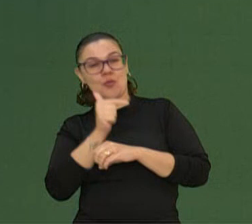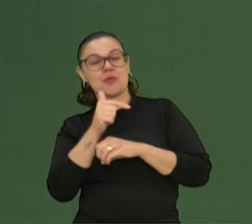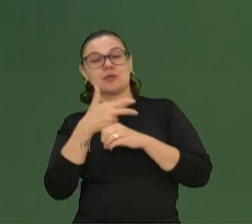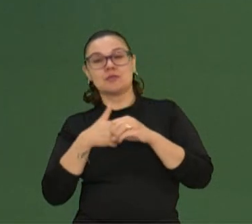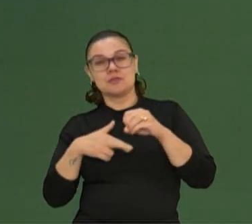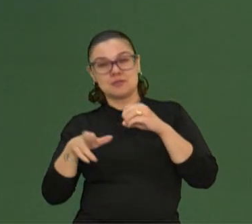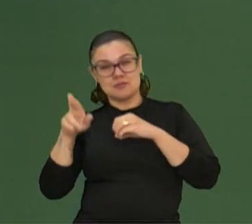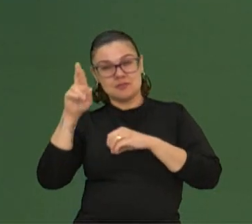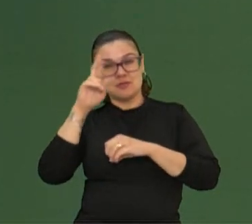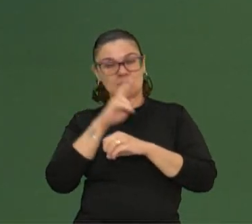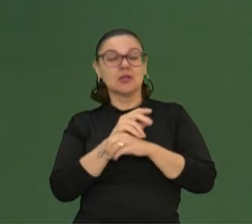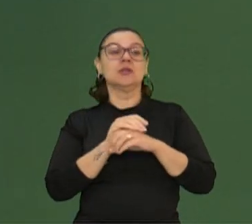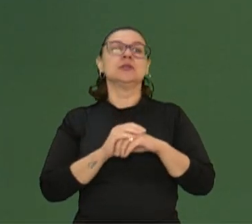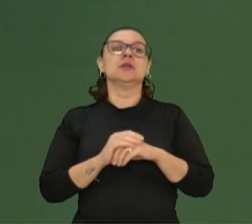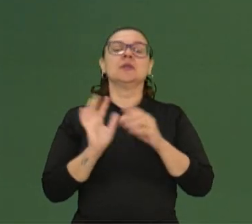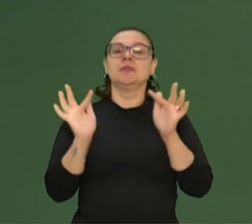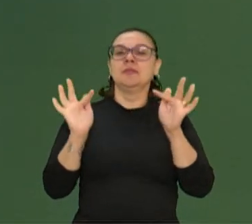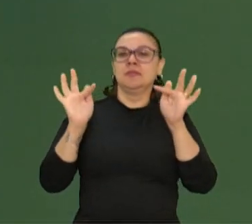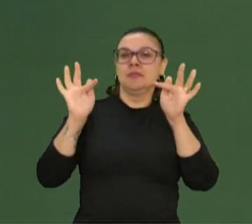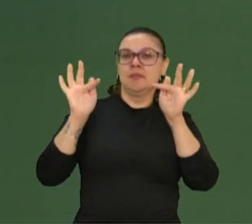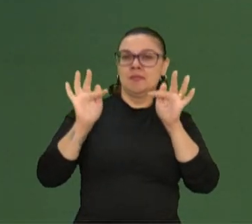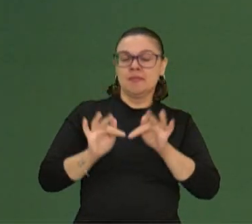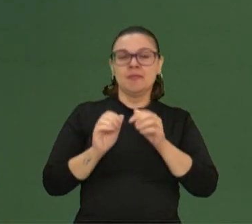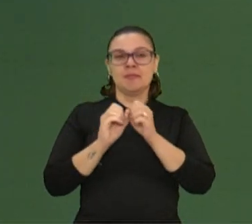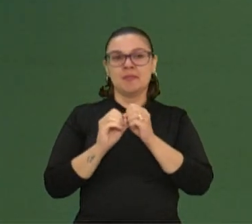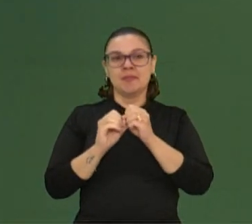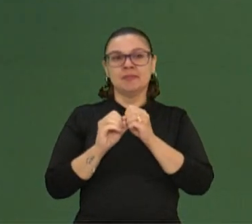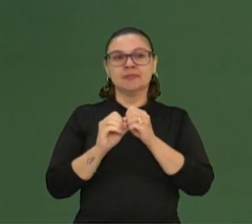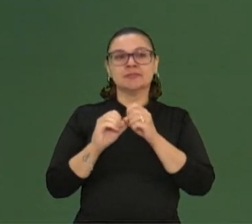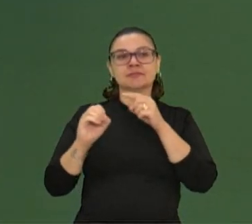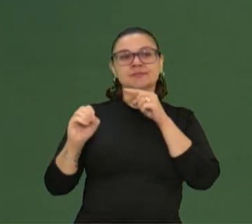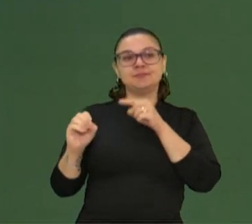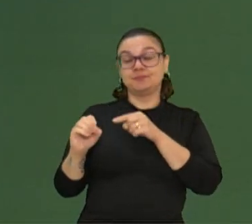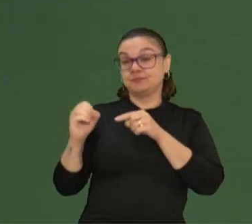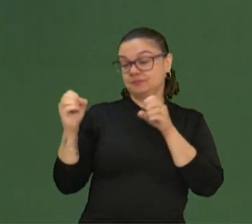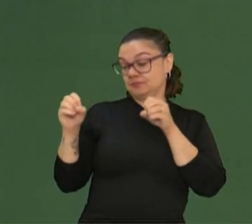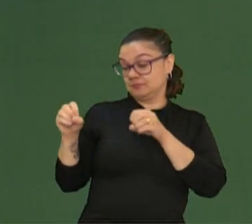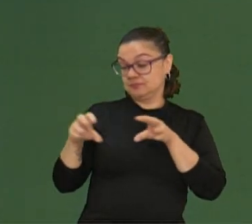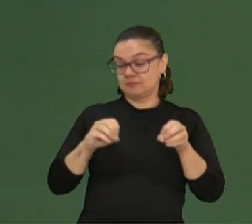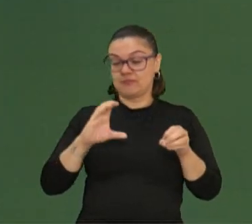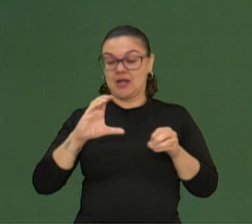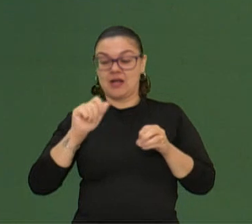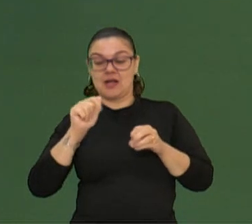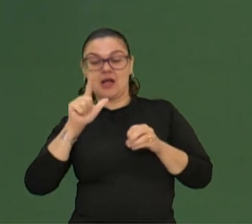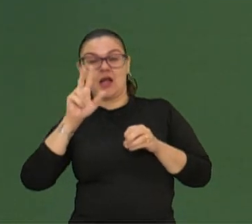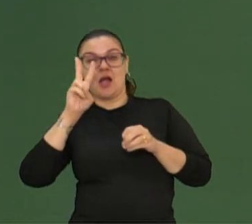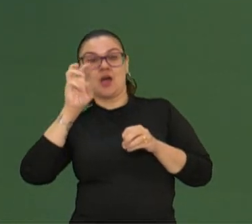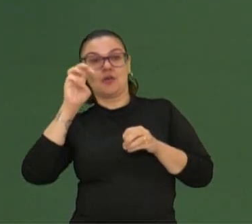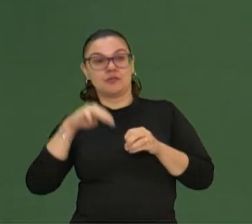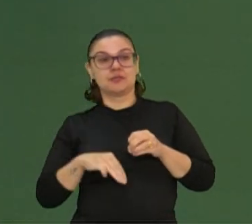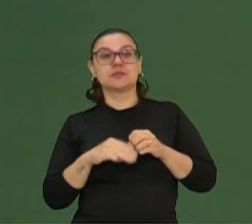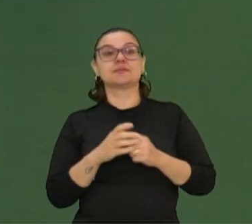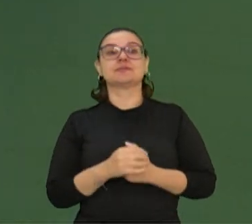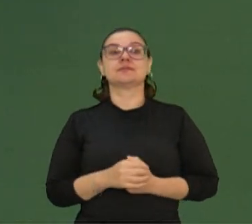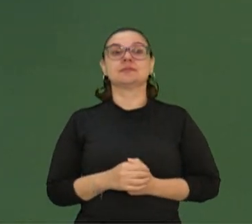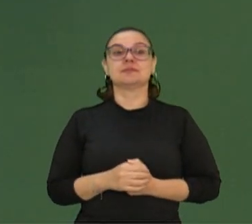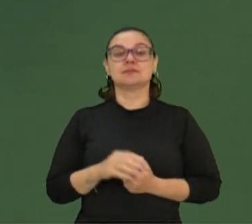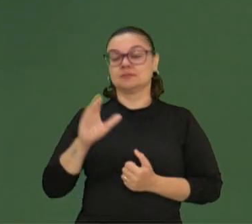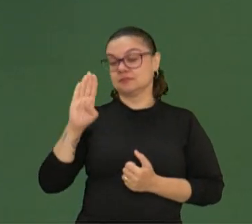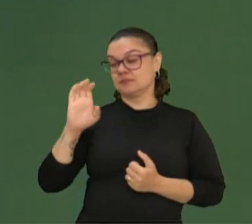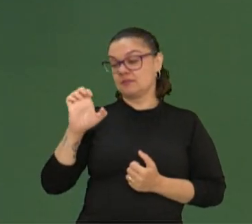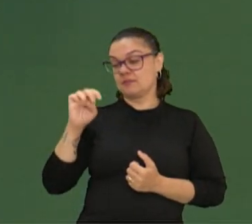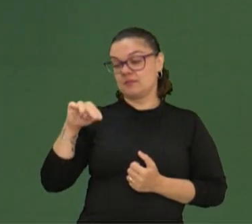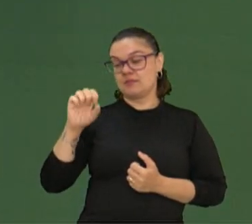vai. E esse processo todo, que foi clareado pelo Calvin e pelo Benson, recebe o nome de ciclo de Calvin, ou